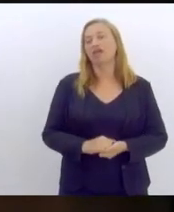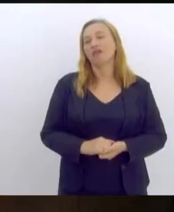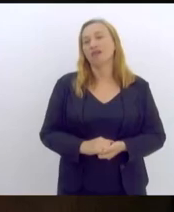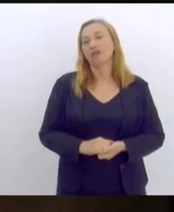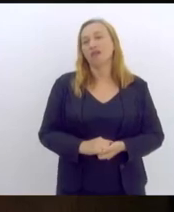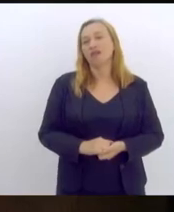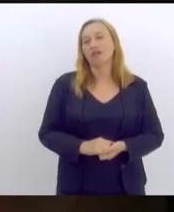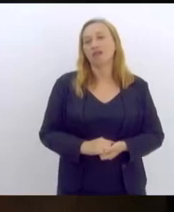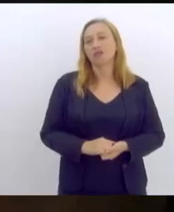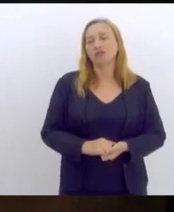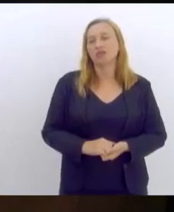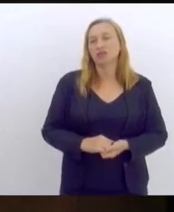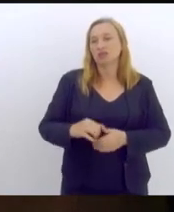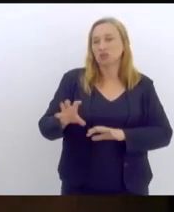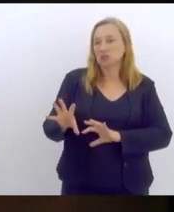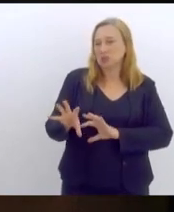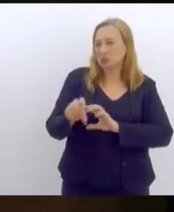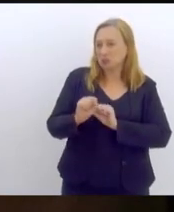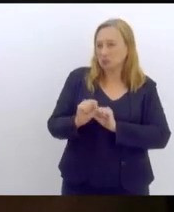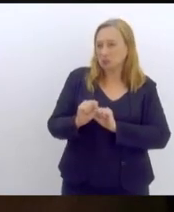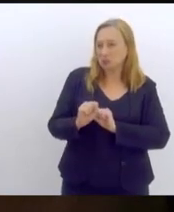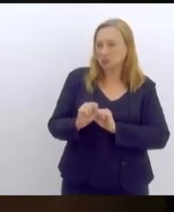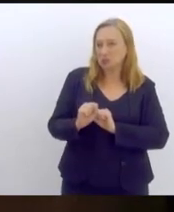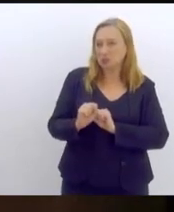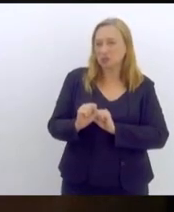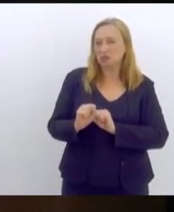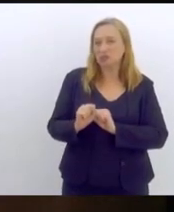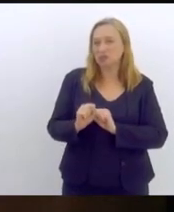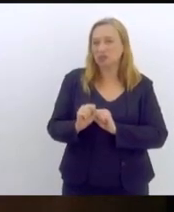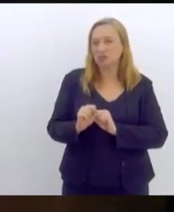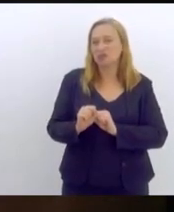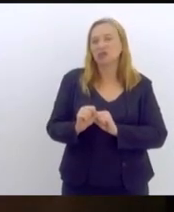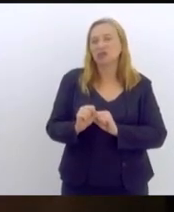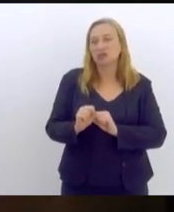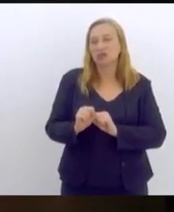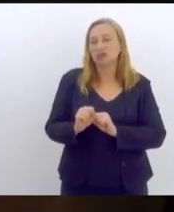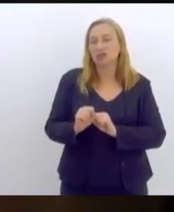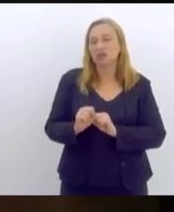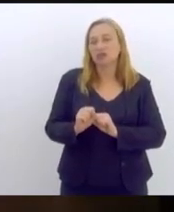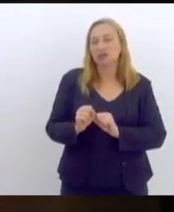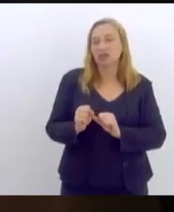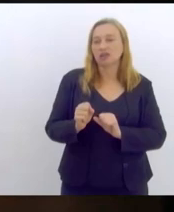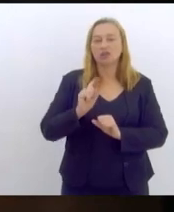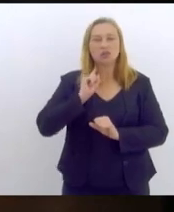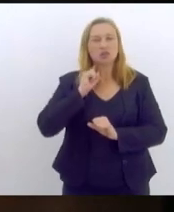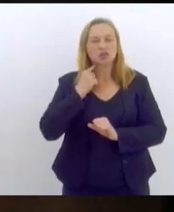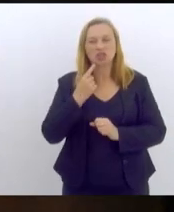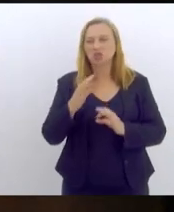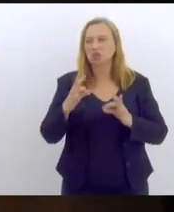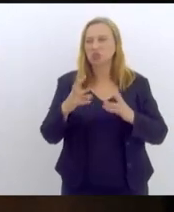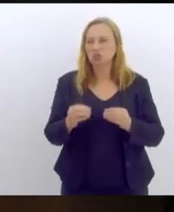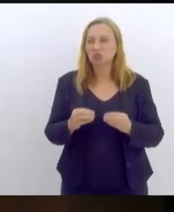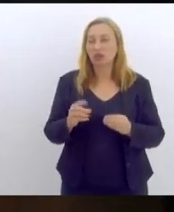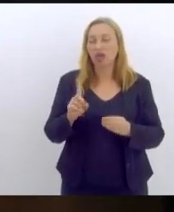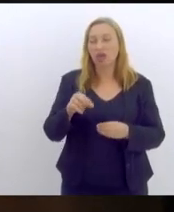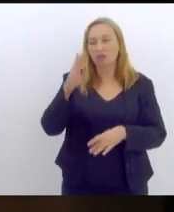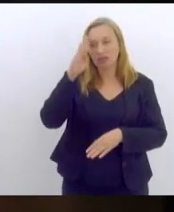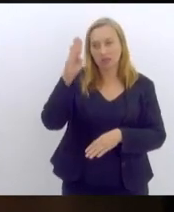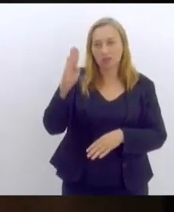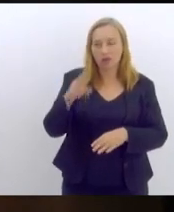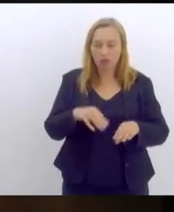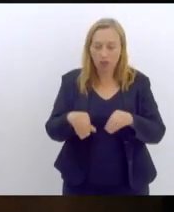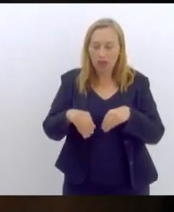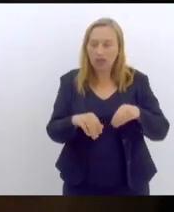a contaminação da água por esgoto, por diferentes formas, é fundamental, mas também as condições da areia